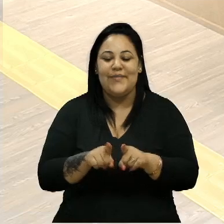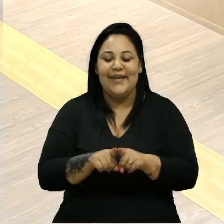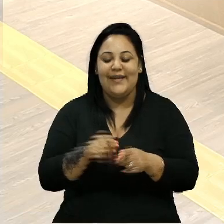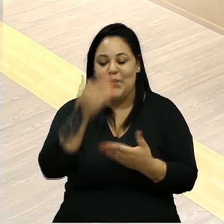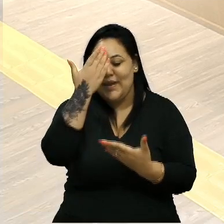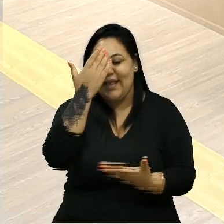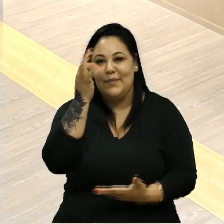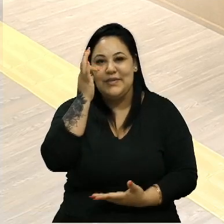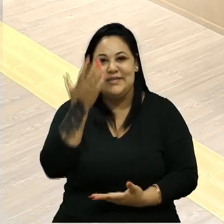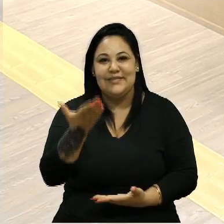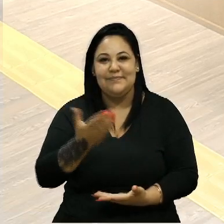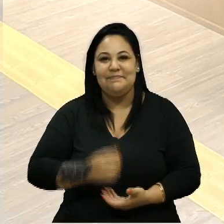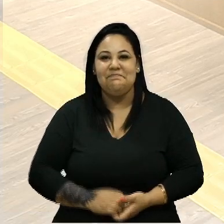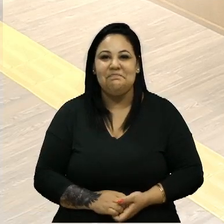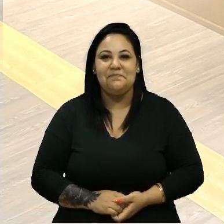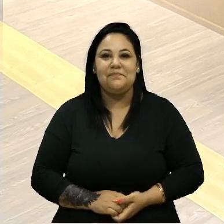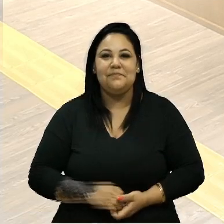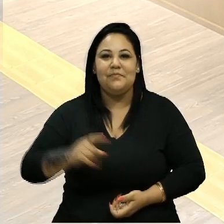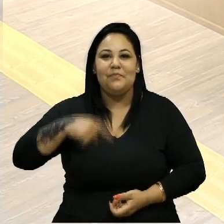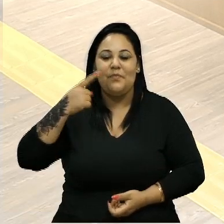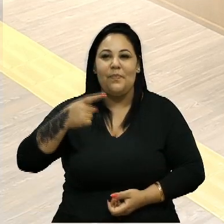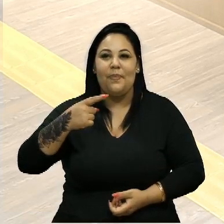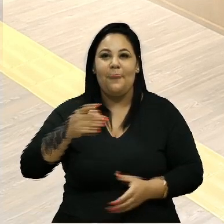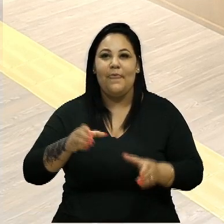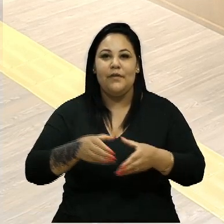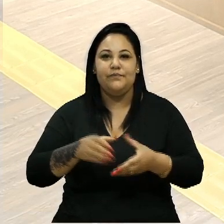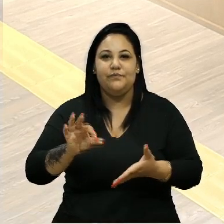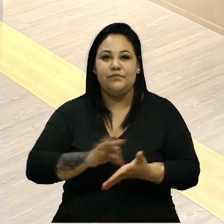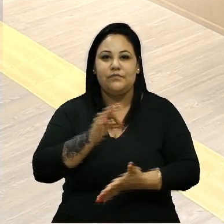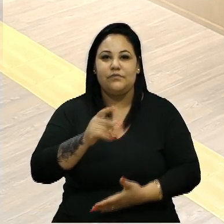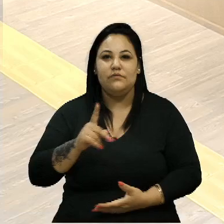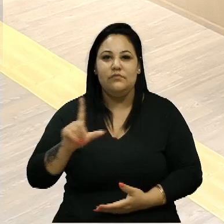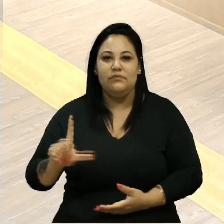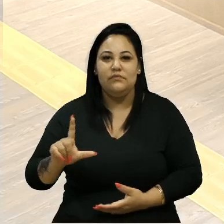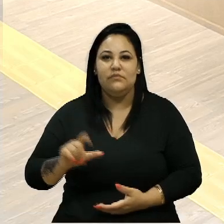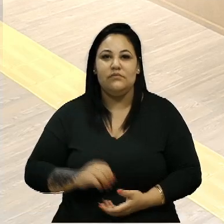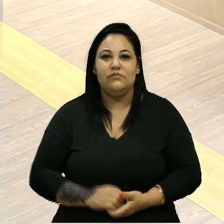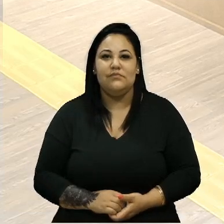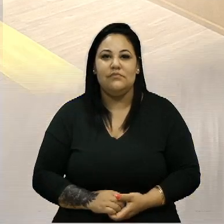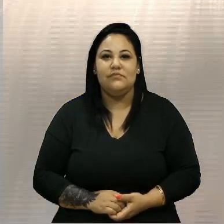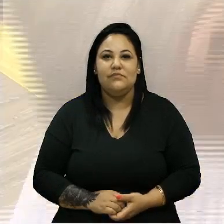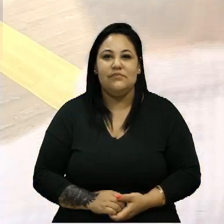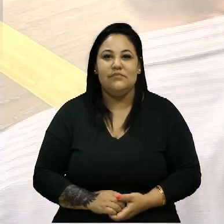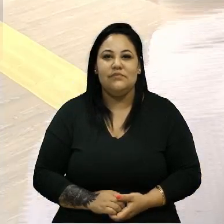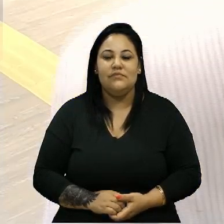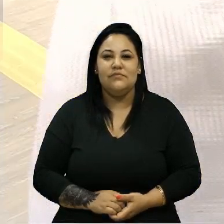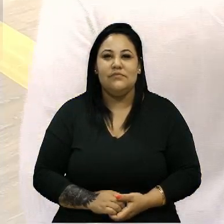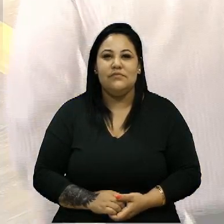pela presença. Próxima bancada inscrita, bancada do PL.